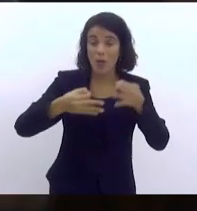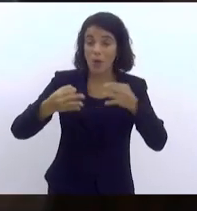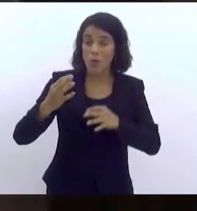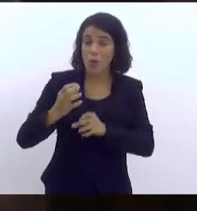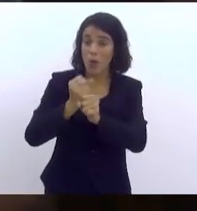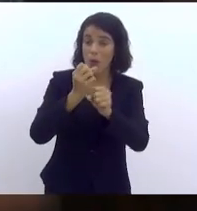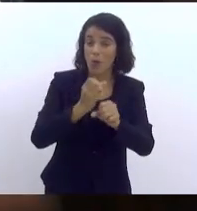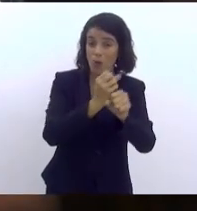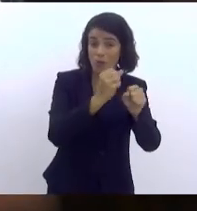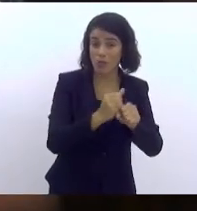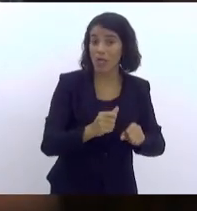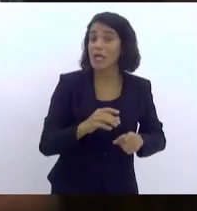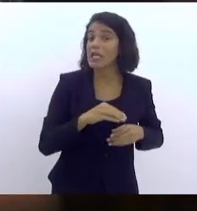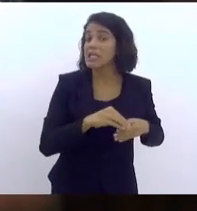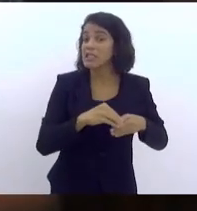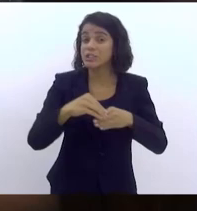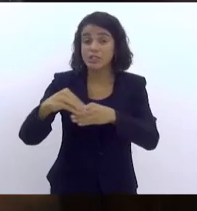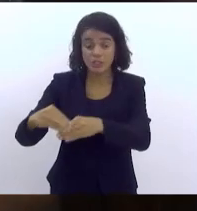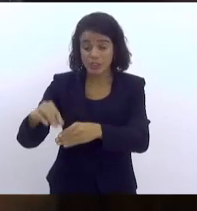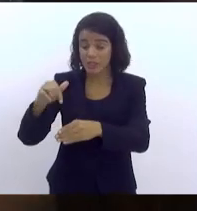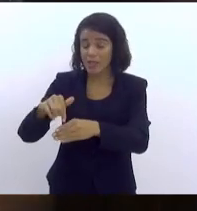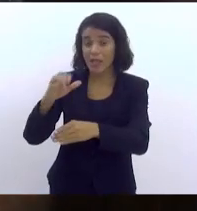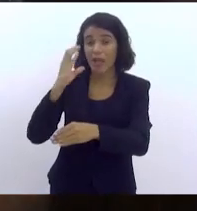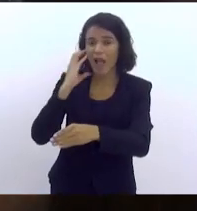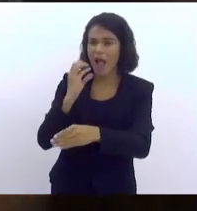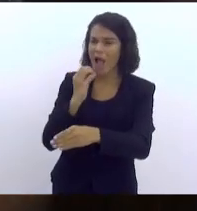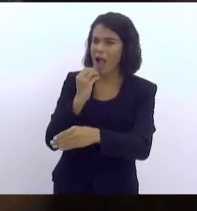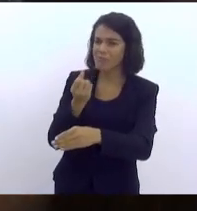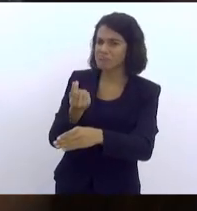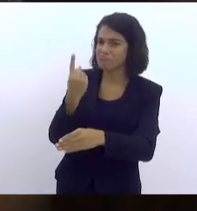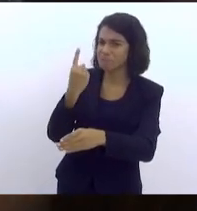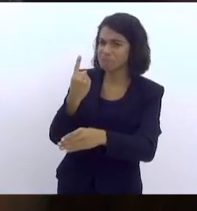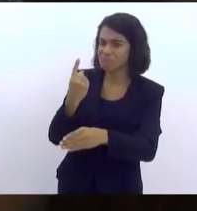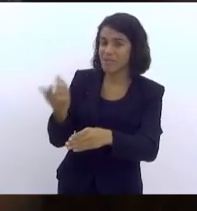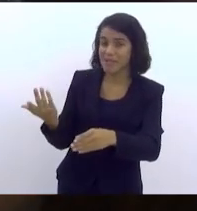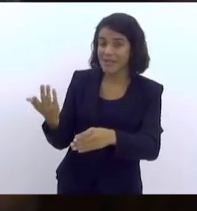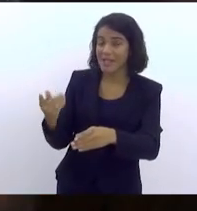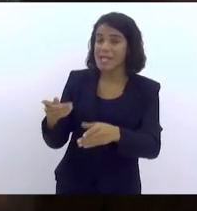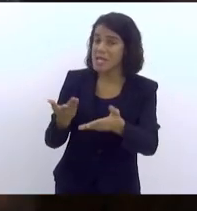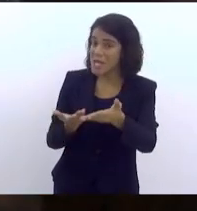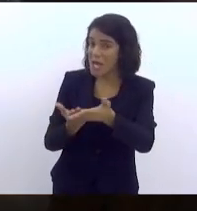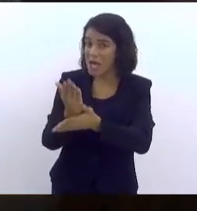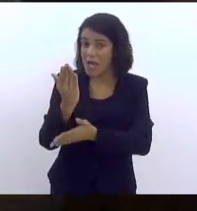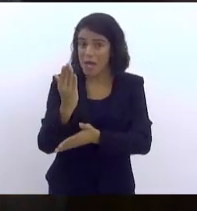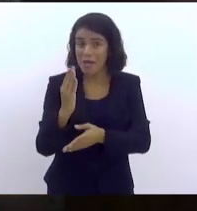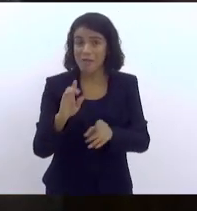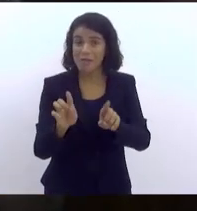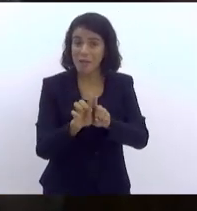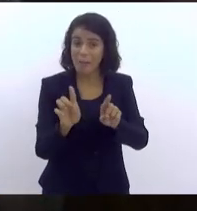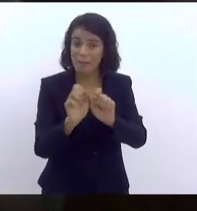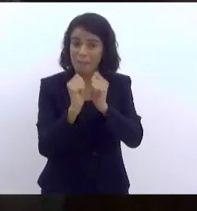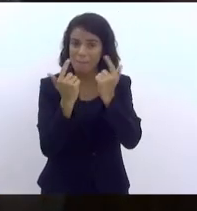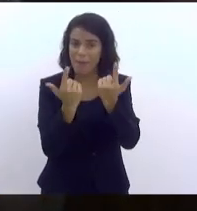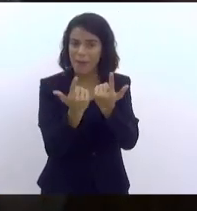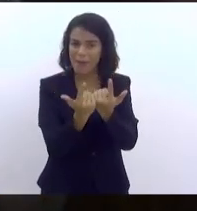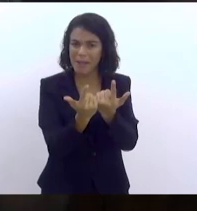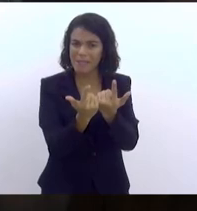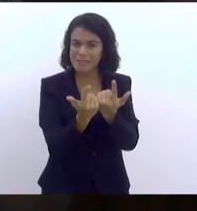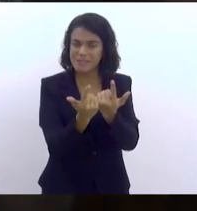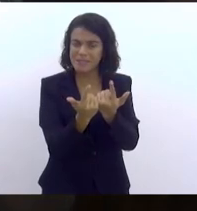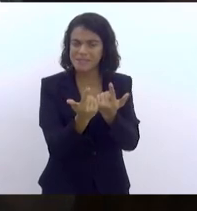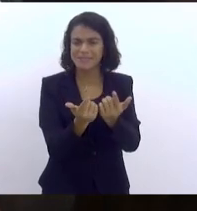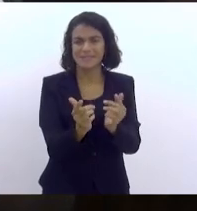indicado por Cláudio Castro e aprovado pela alerj